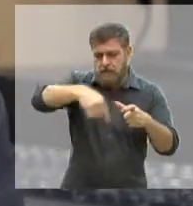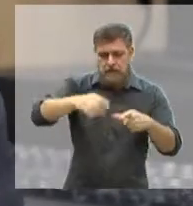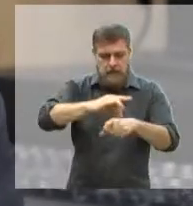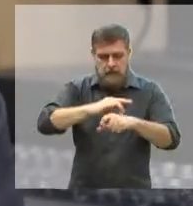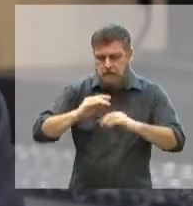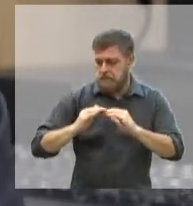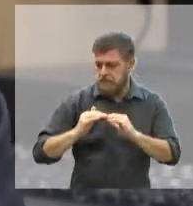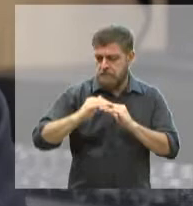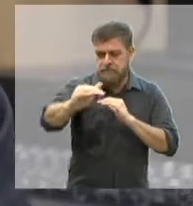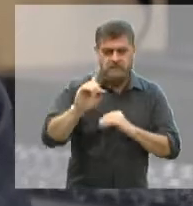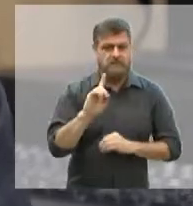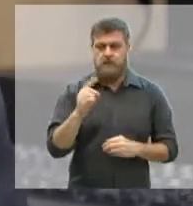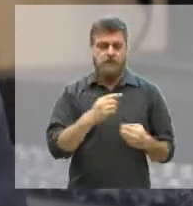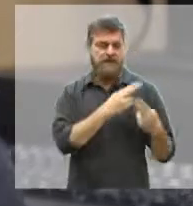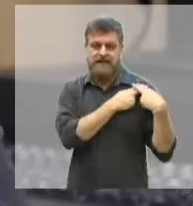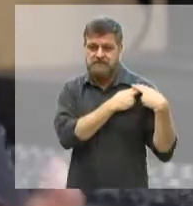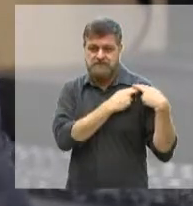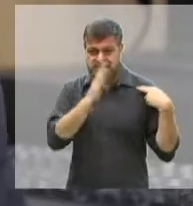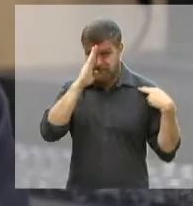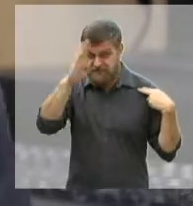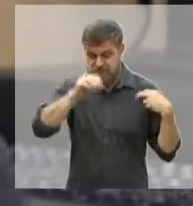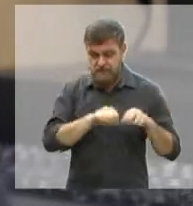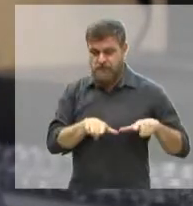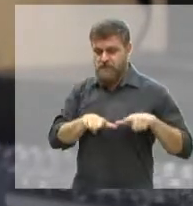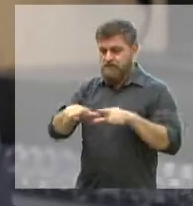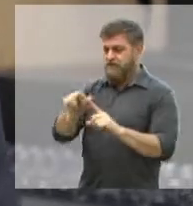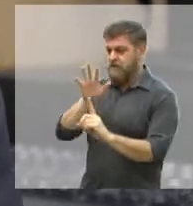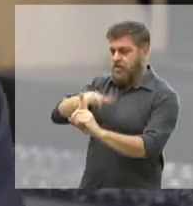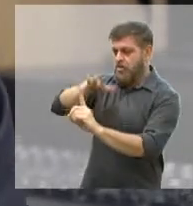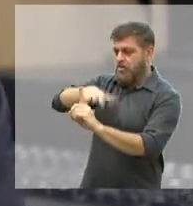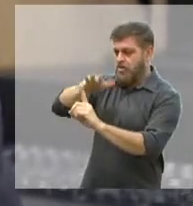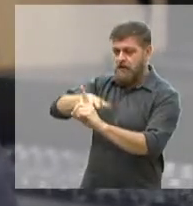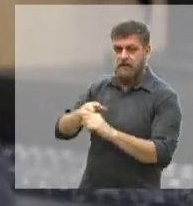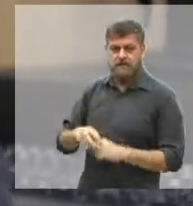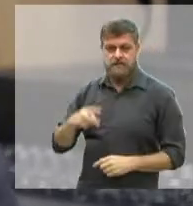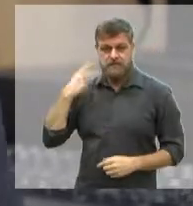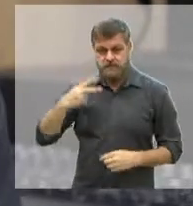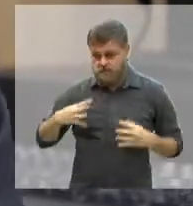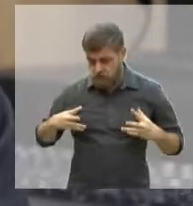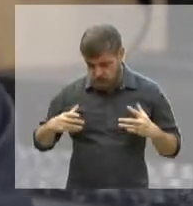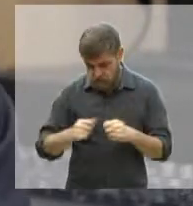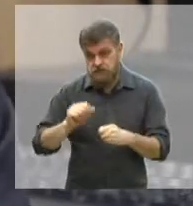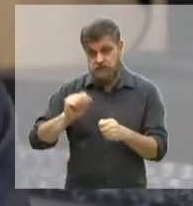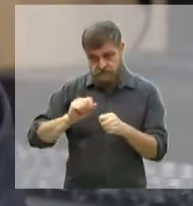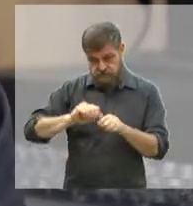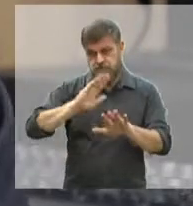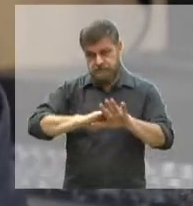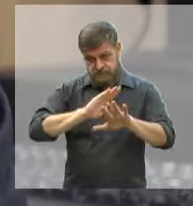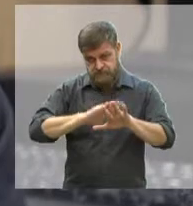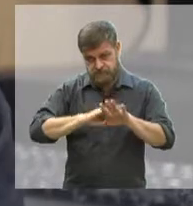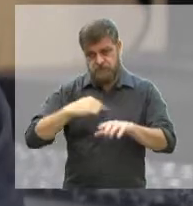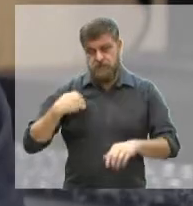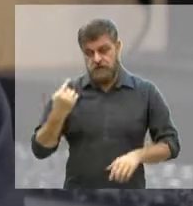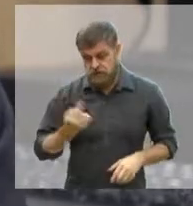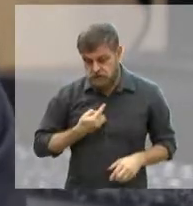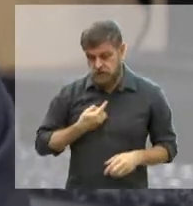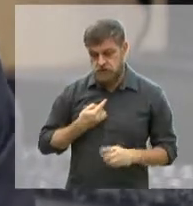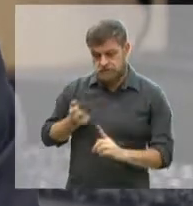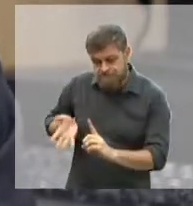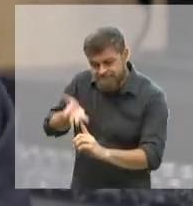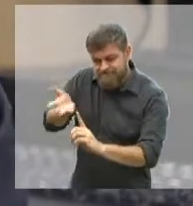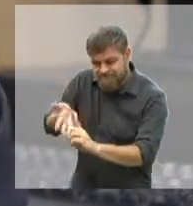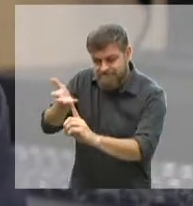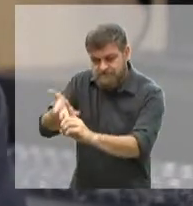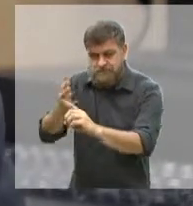rua, né? Nem mesmo dar título disso ou daquilo, embora todos os vereadores, inclusive eu, façamos isso, né? Que é uma forma de prestigiar as pessoas, mas